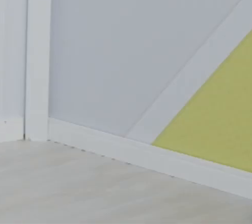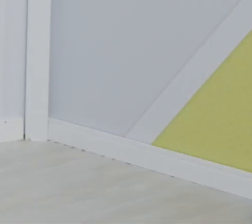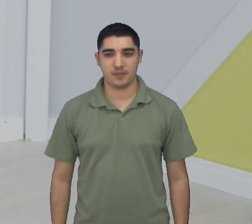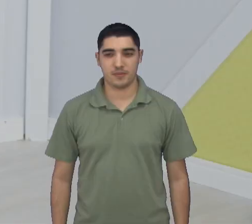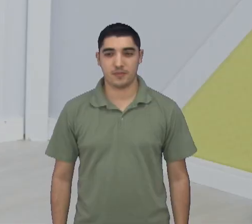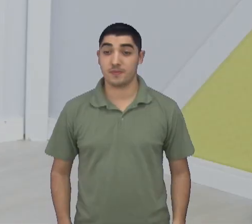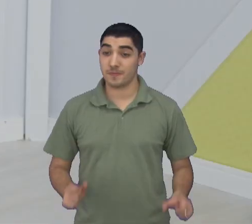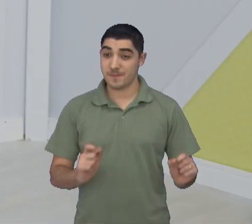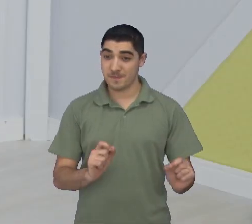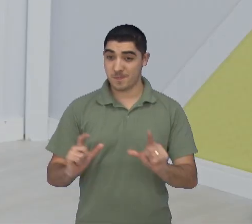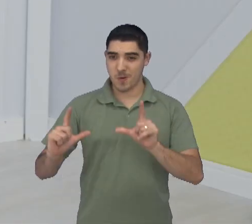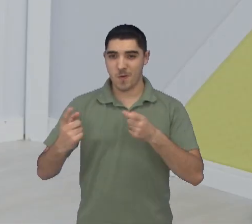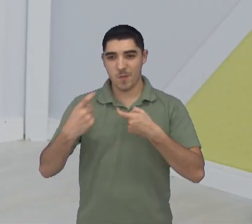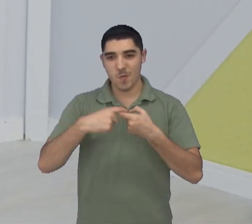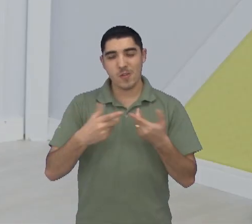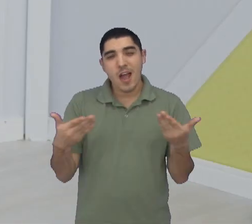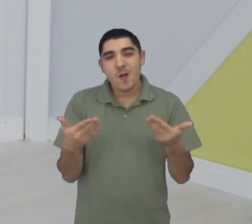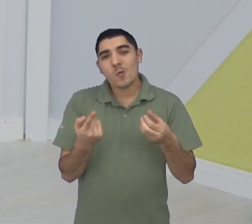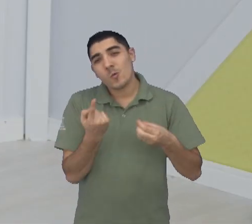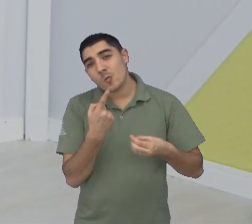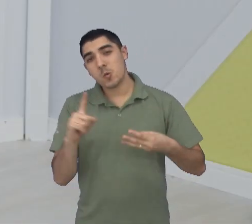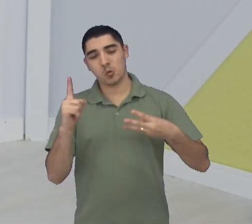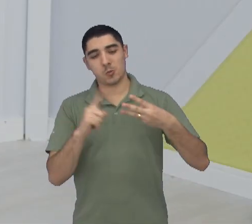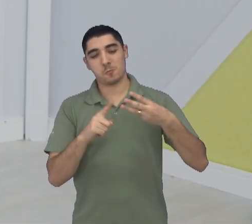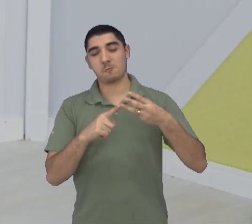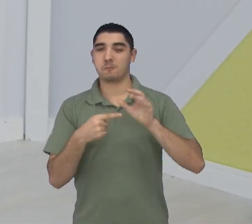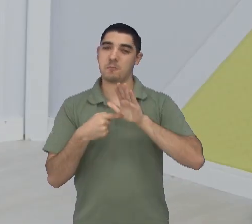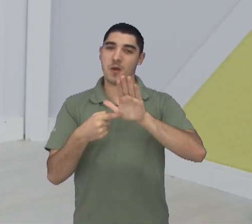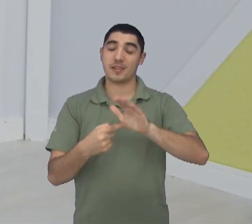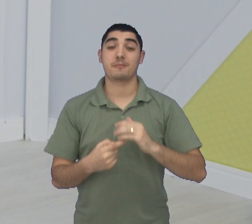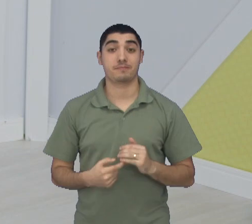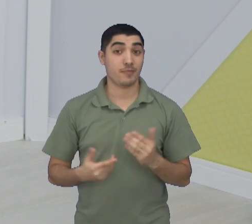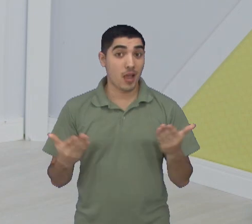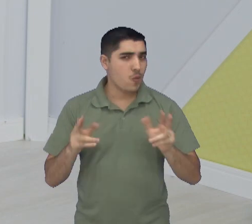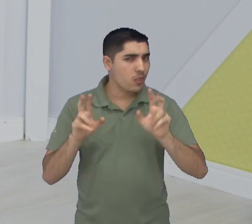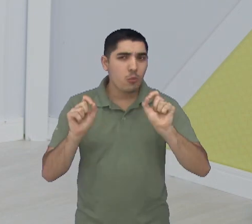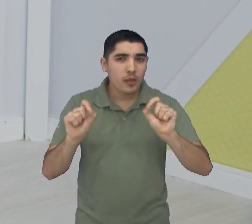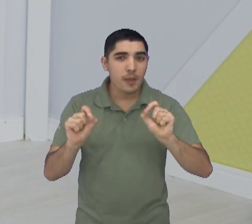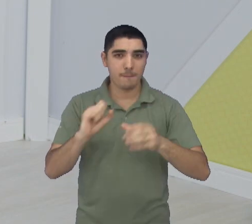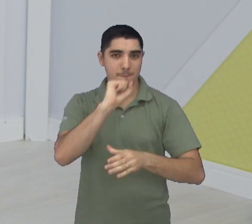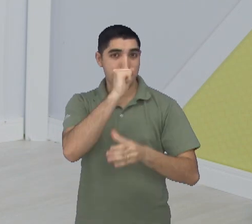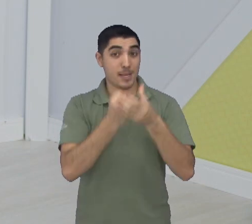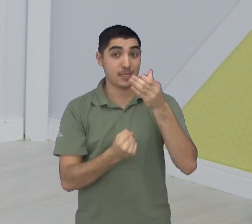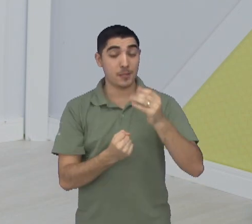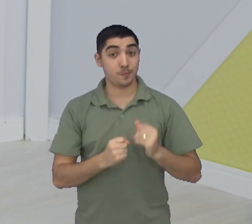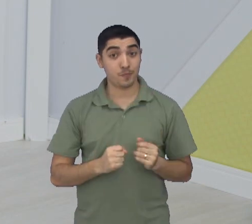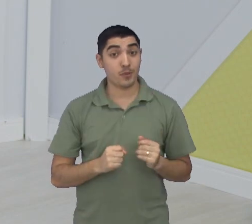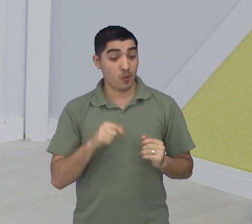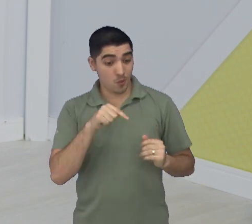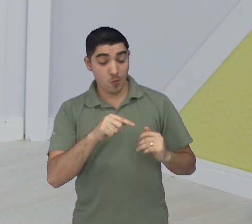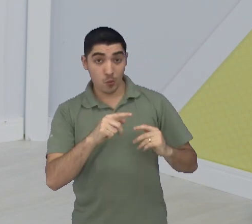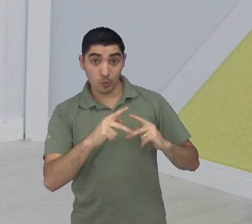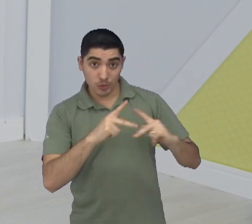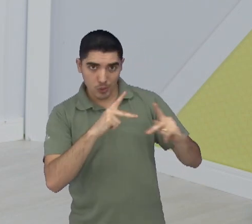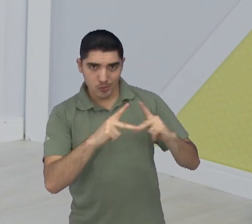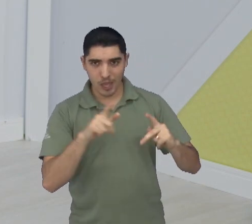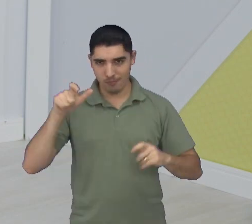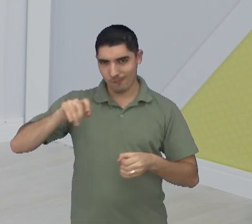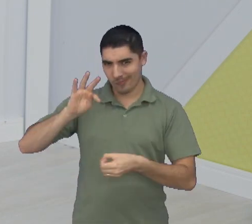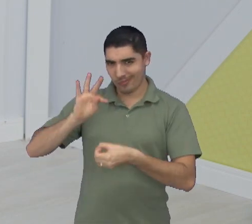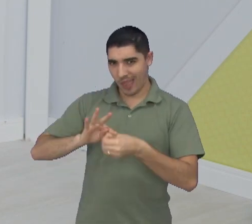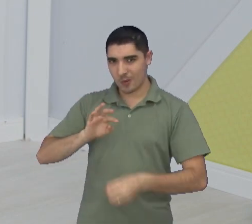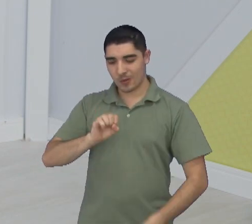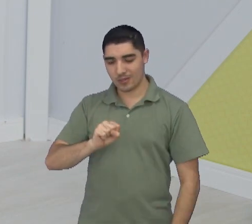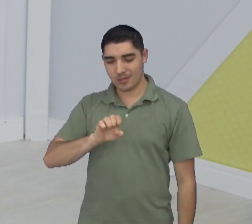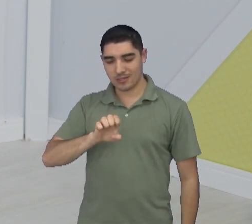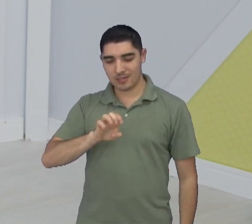Estamos de volta com o último bloco do Hora do Esporte, agora falando sobre basquete, porque os comandados do técnico Sebastiano Figueiredo